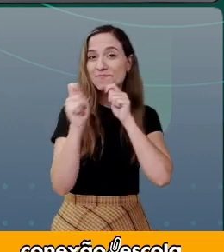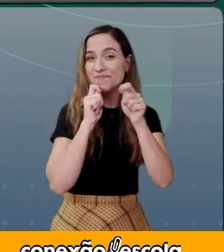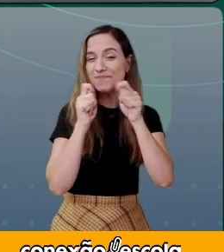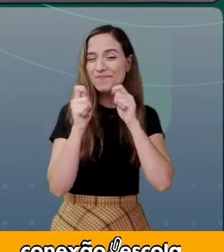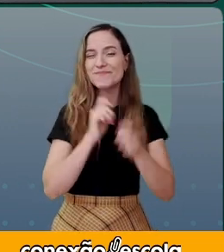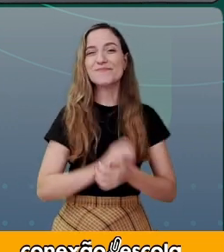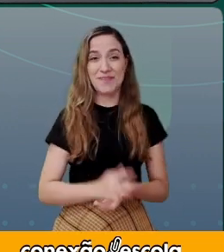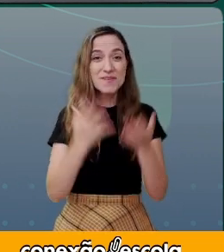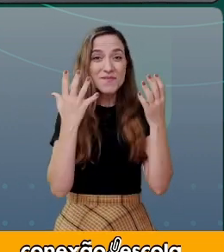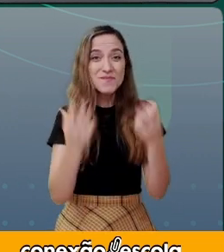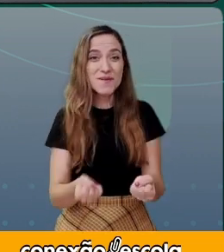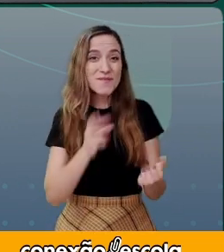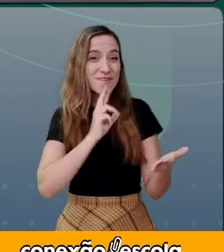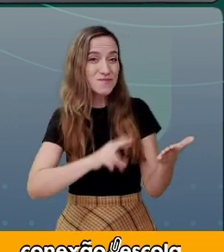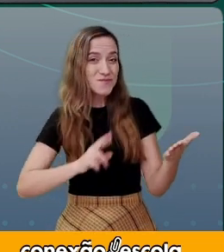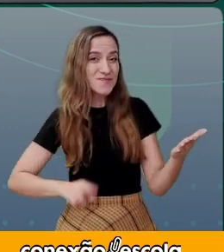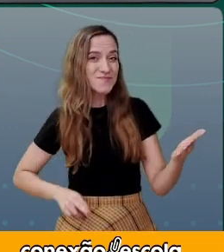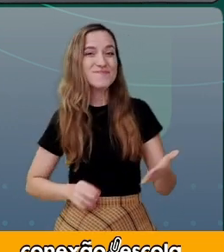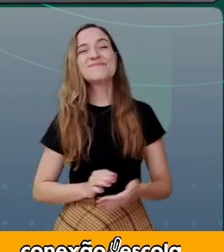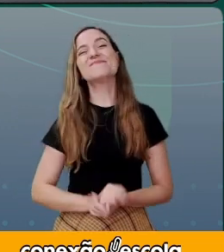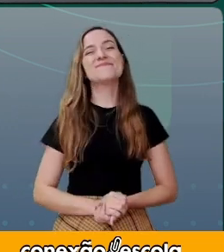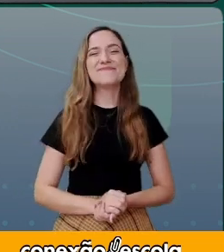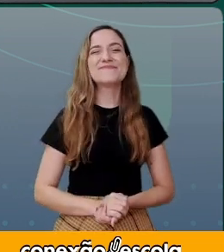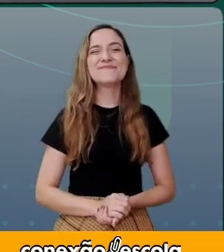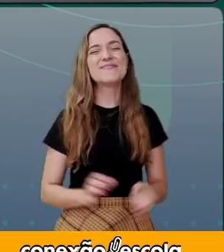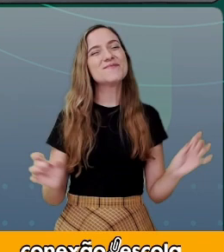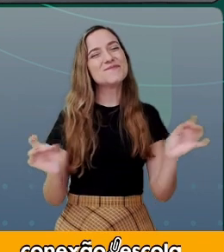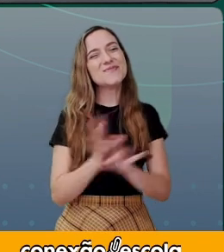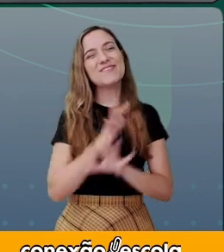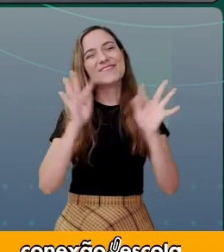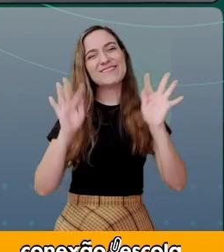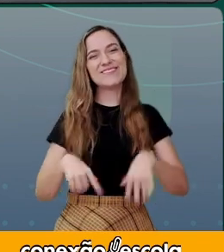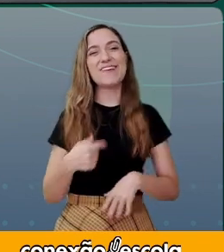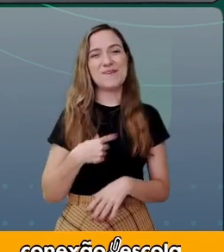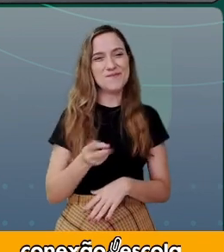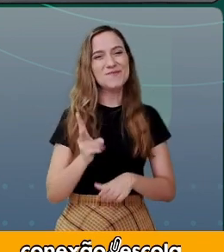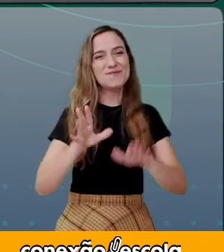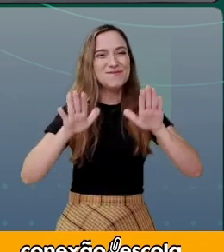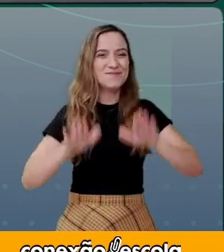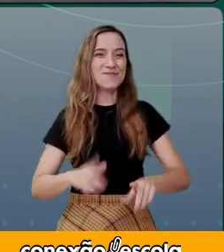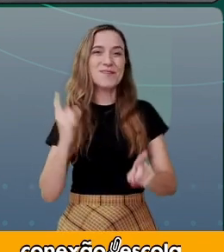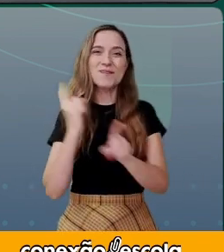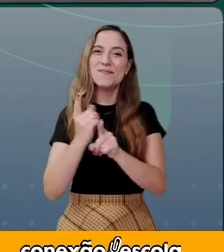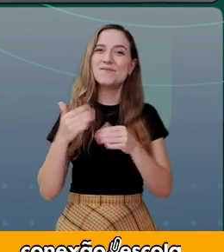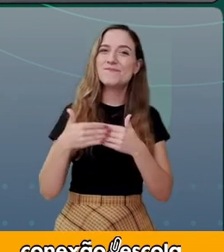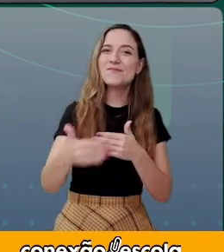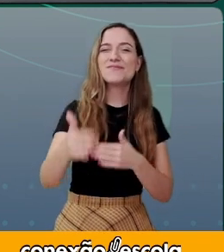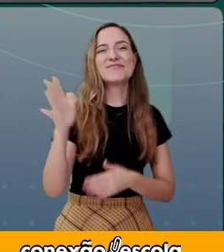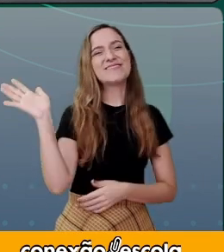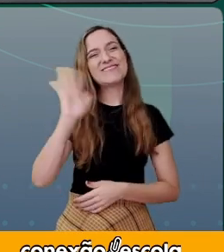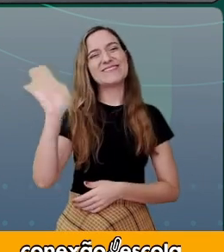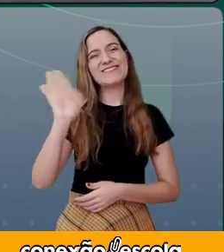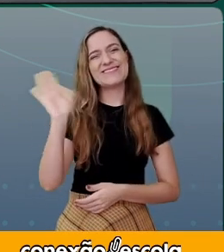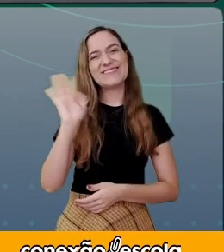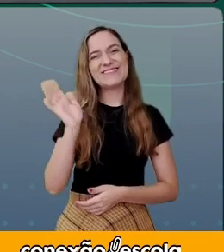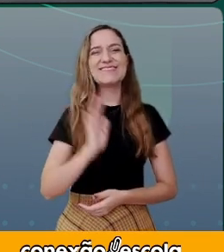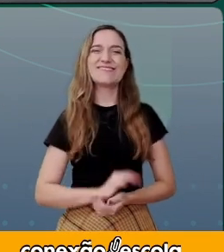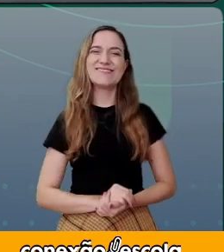entrevista. Vamos fazer? É isso aí! Eu vou ficando por aqui. Até a próxima. Tchau, tchau!